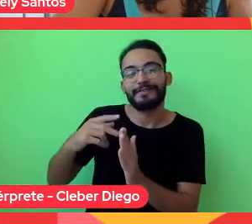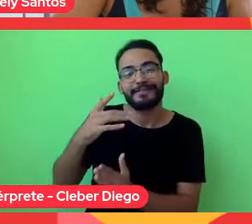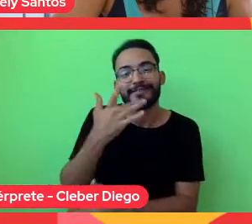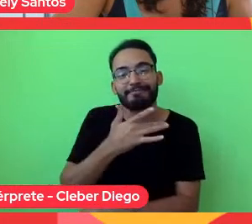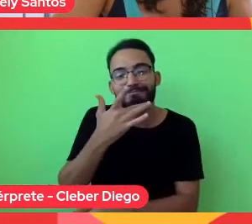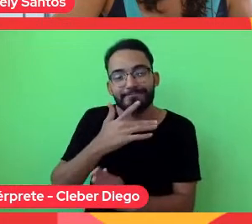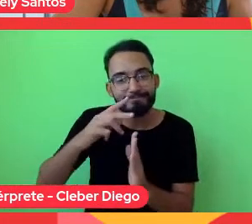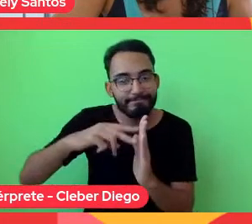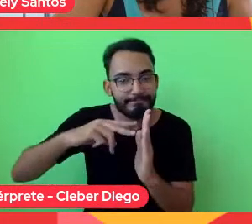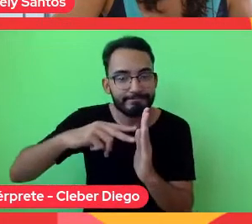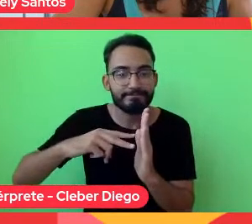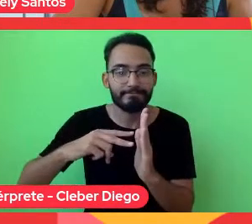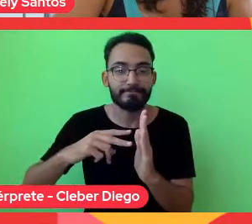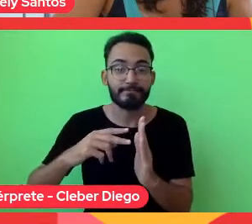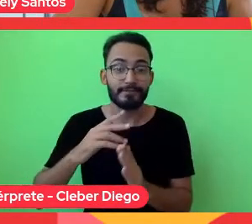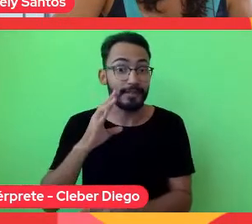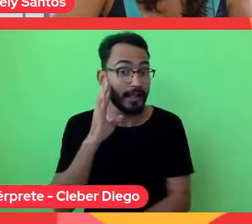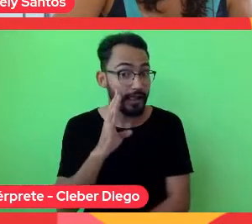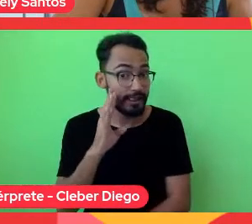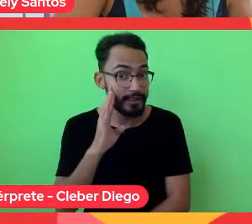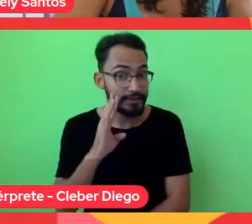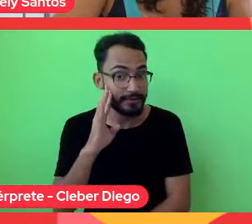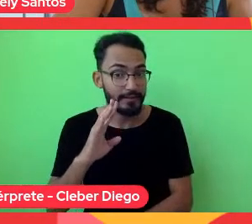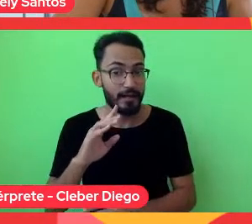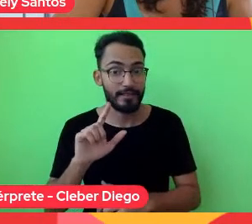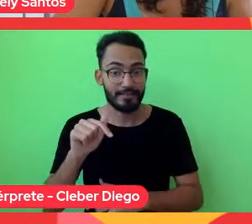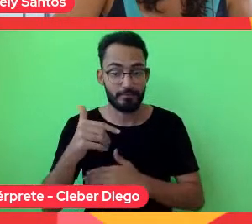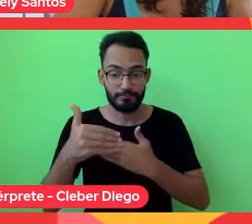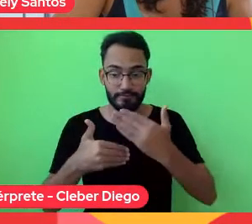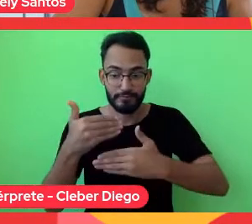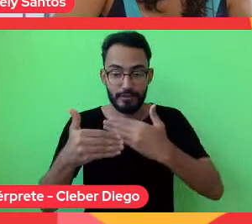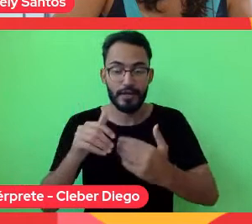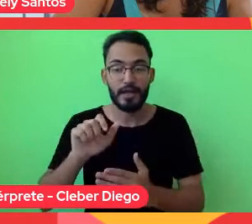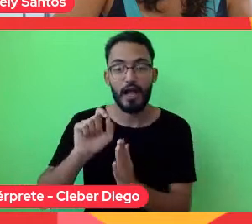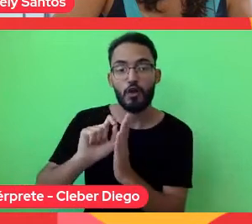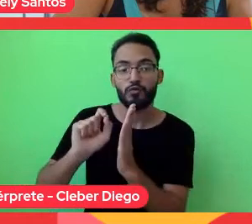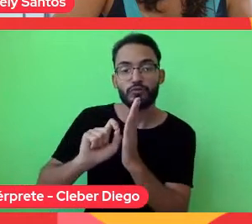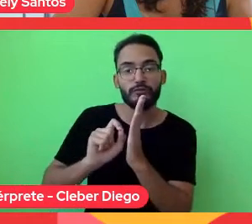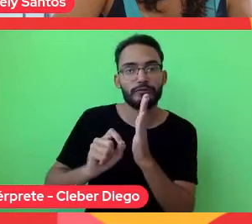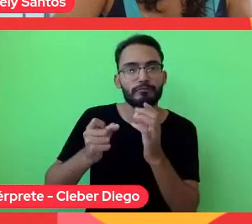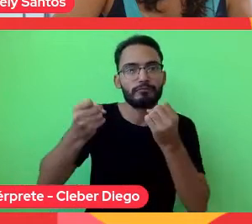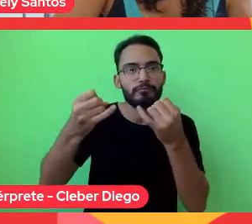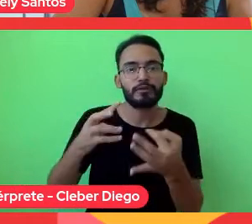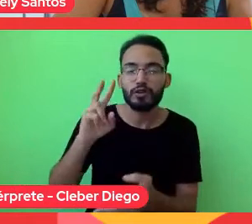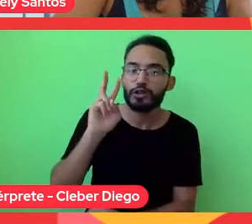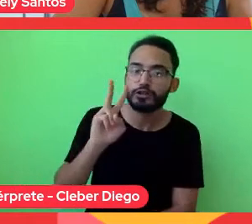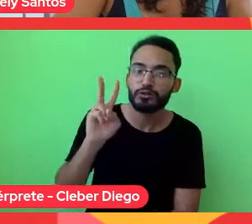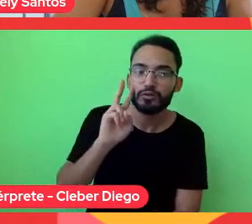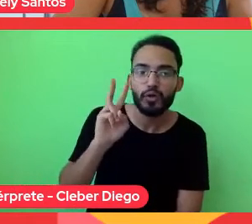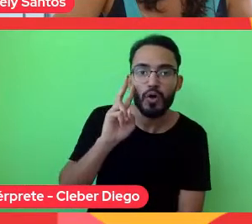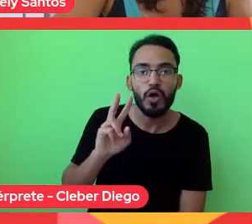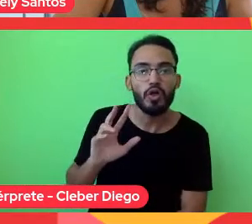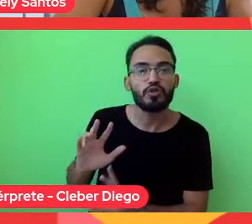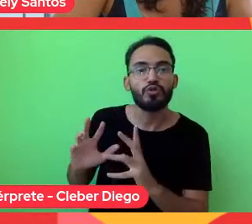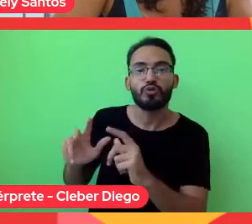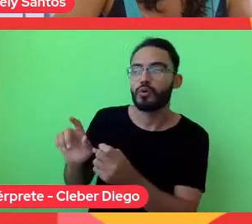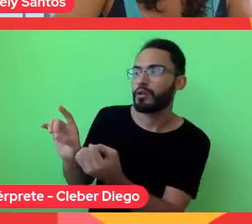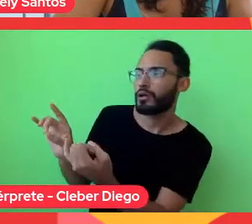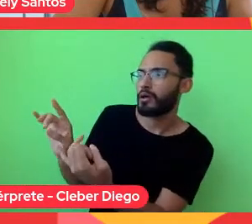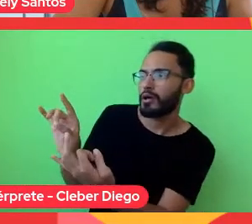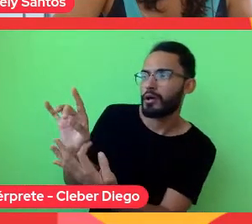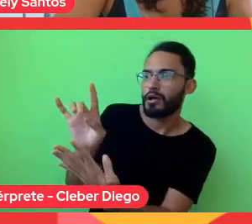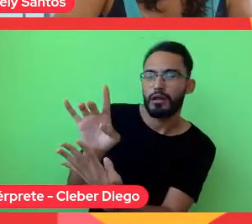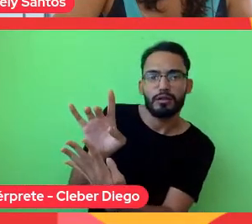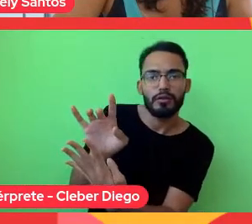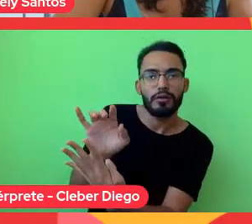fazer. E o legal é que, na sequência, a autora ela foi falando, contando histórias de todas as irmãs, né? E